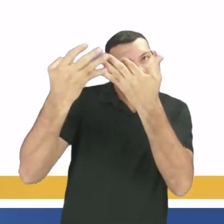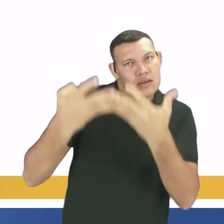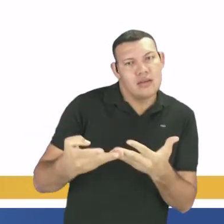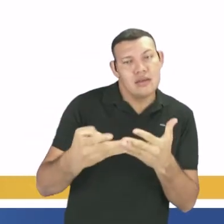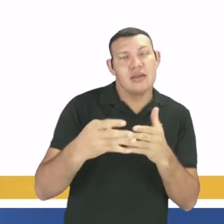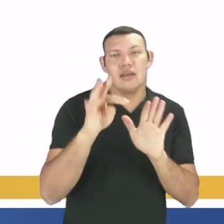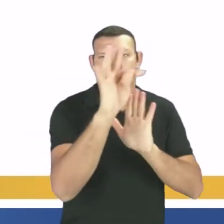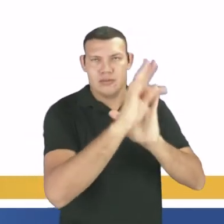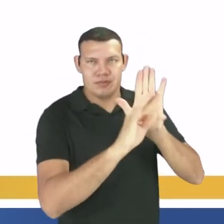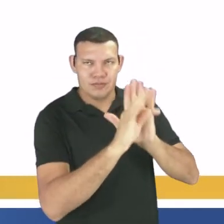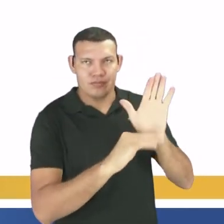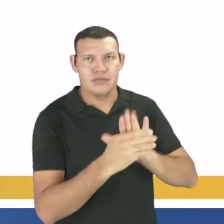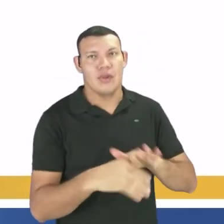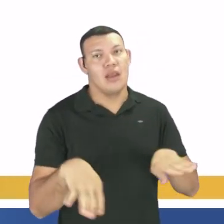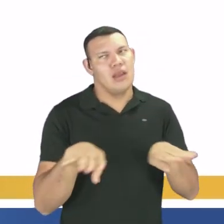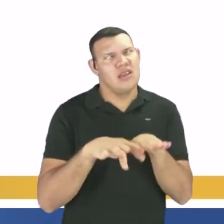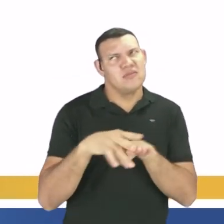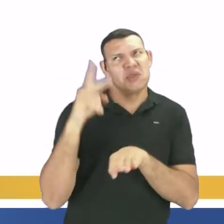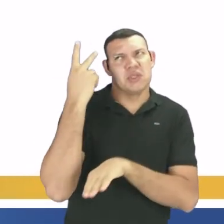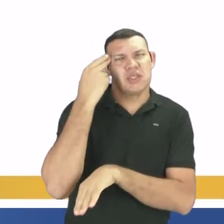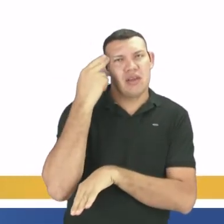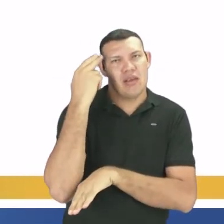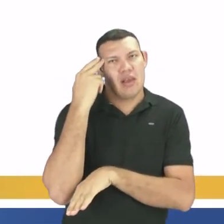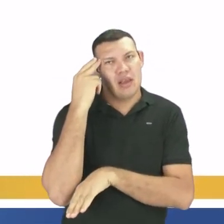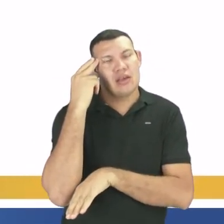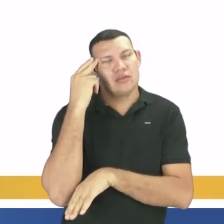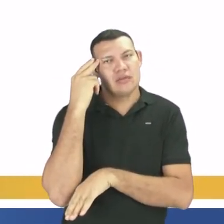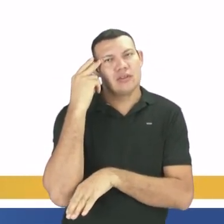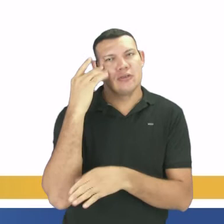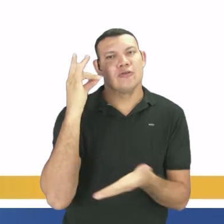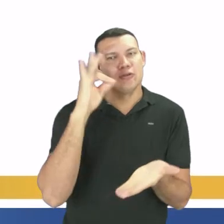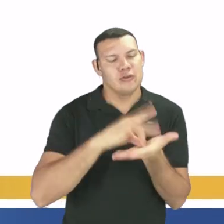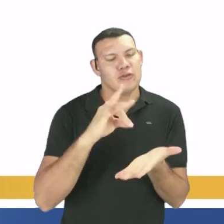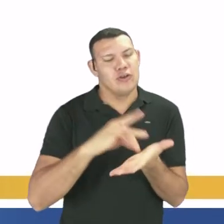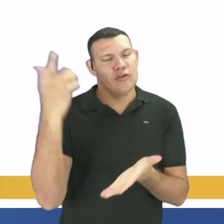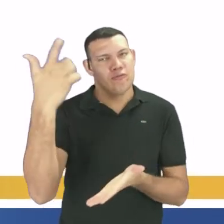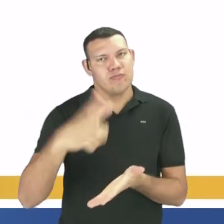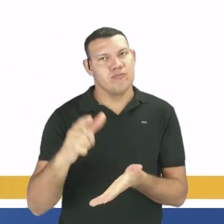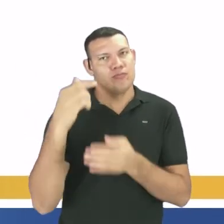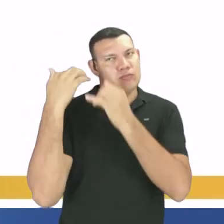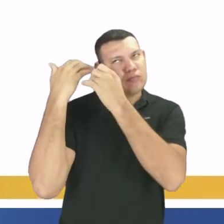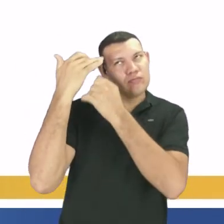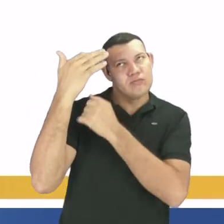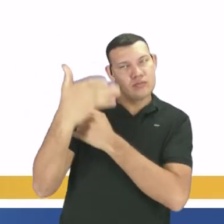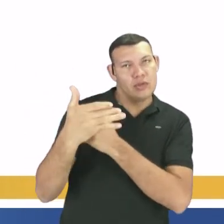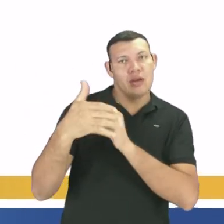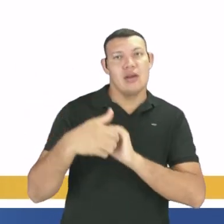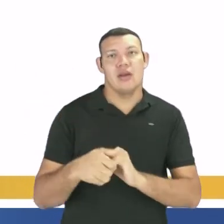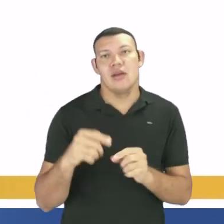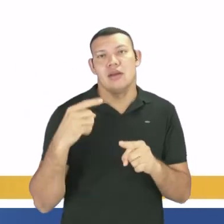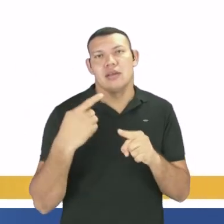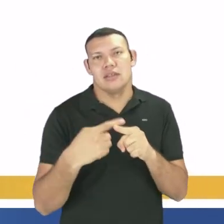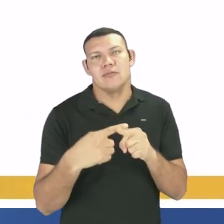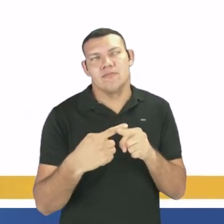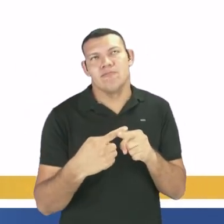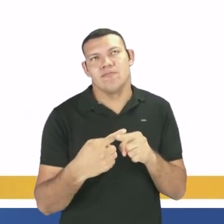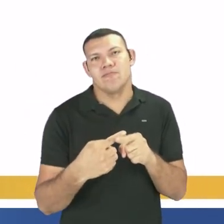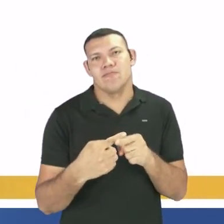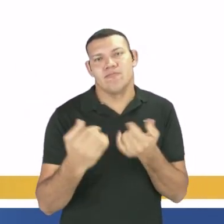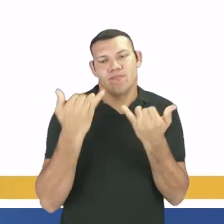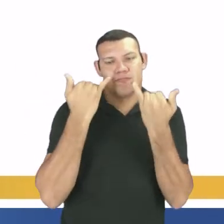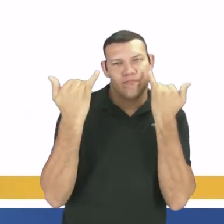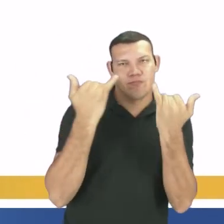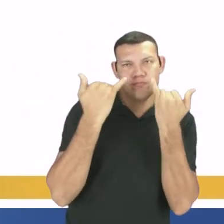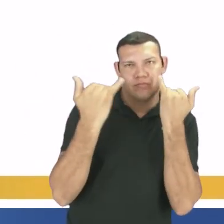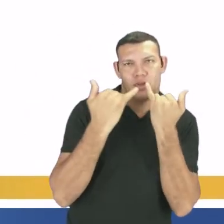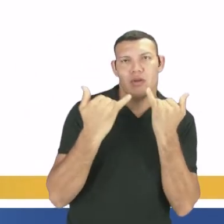texto. É também comum uma reafirmação da tese apresentada, bem como a retomada de